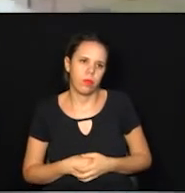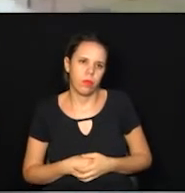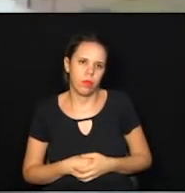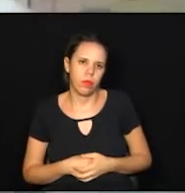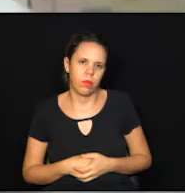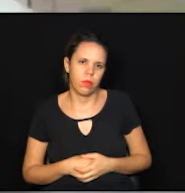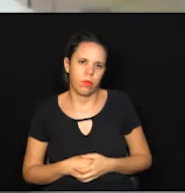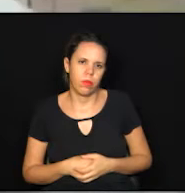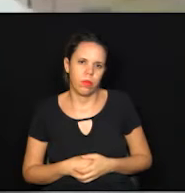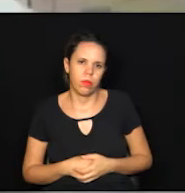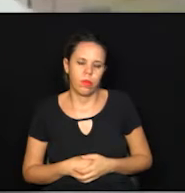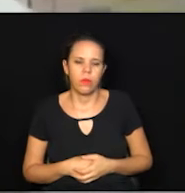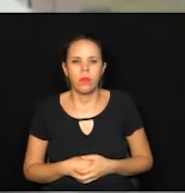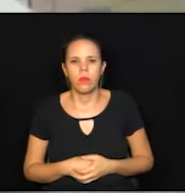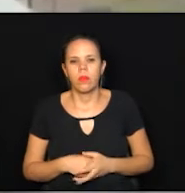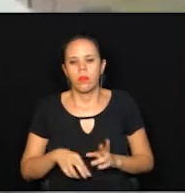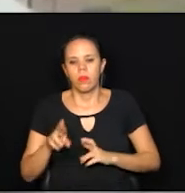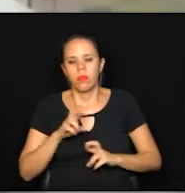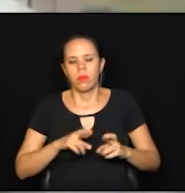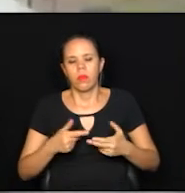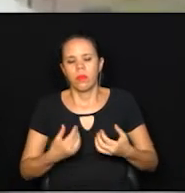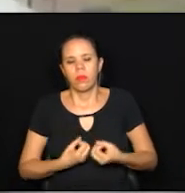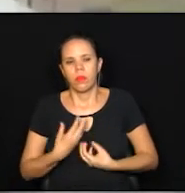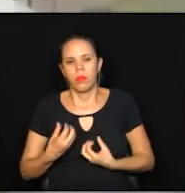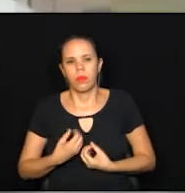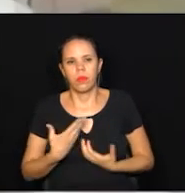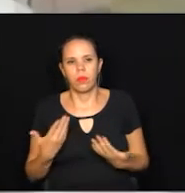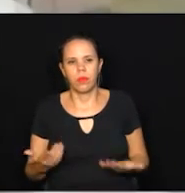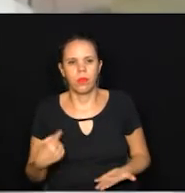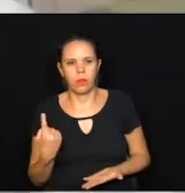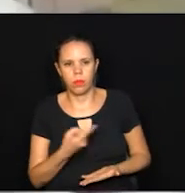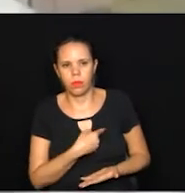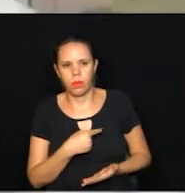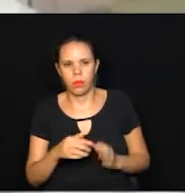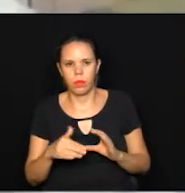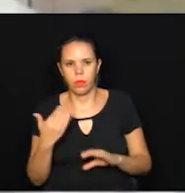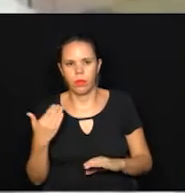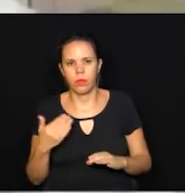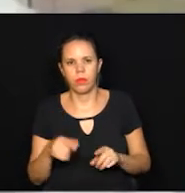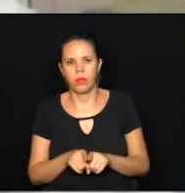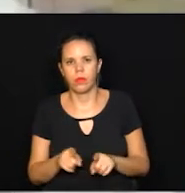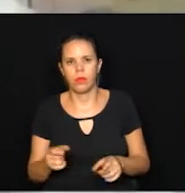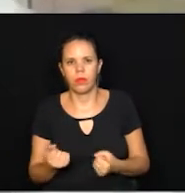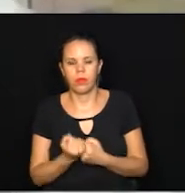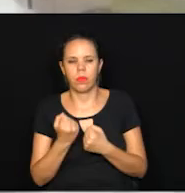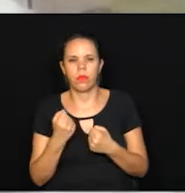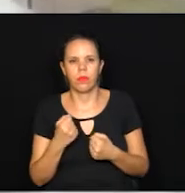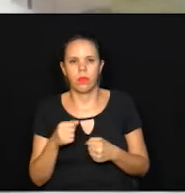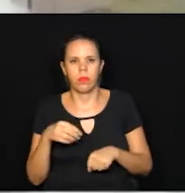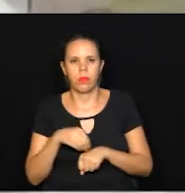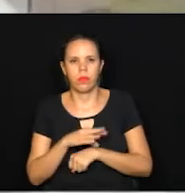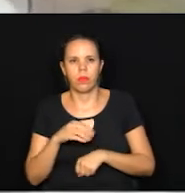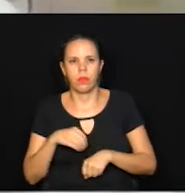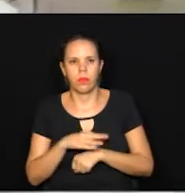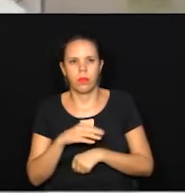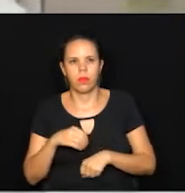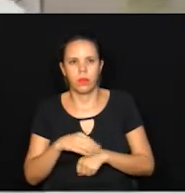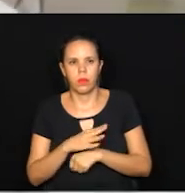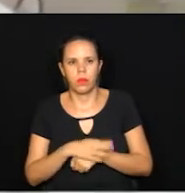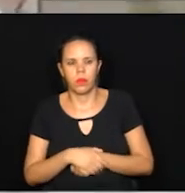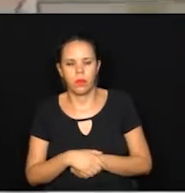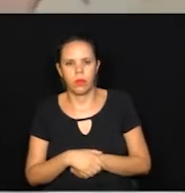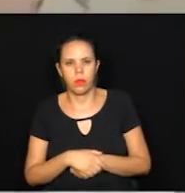compilar dados, analisar as informações que nós recebemos e as contribuições trazidas aí